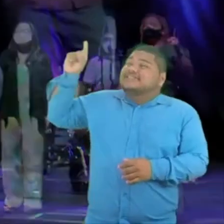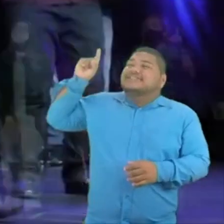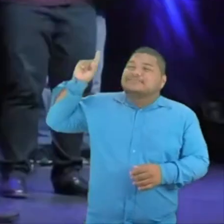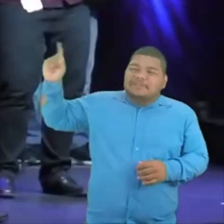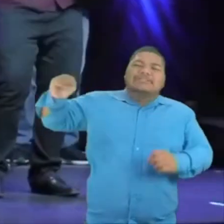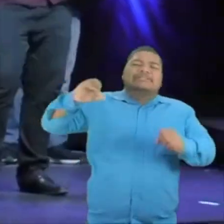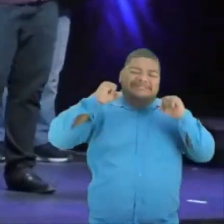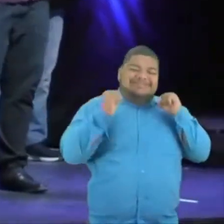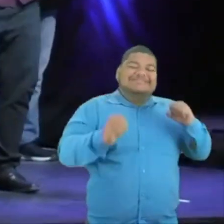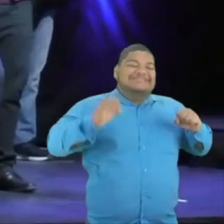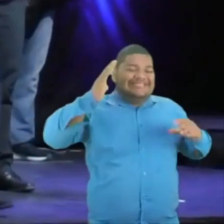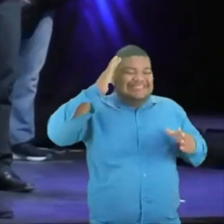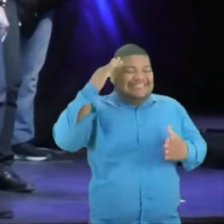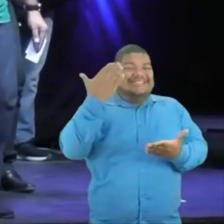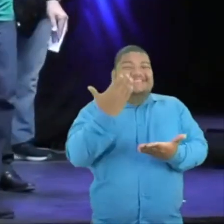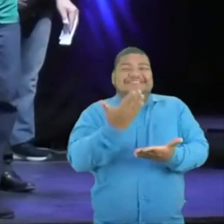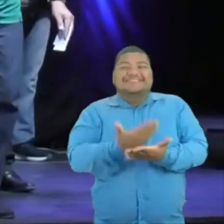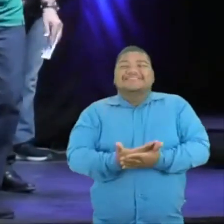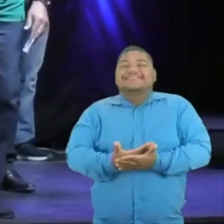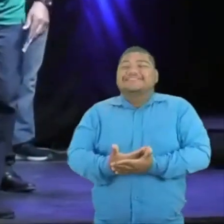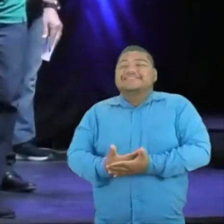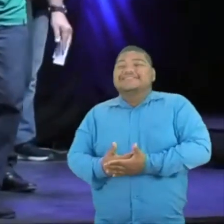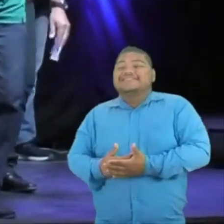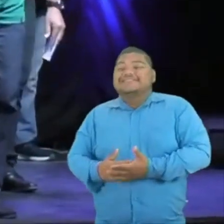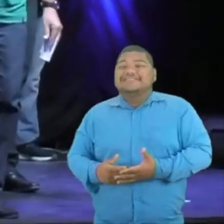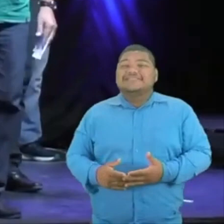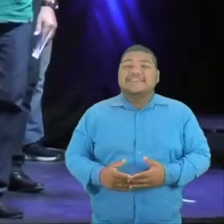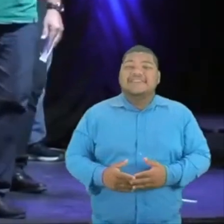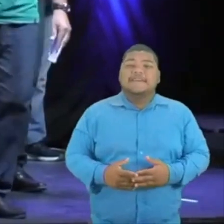nele a gente pode confiar.